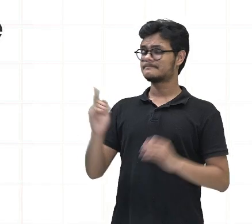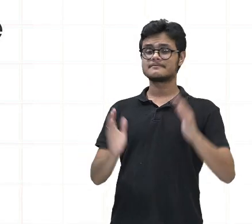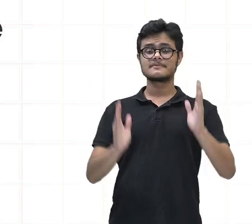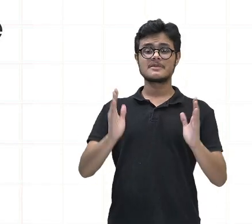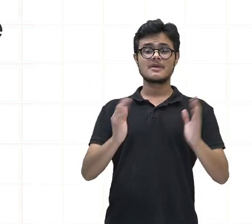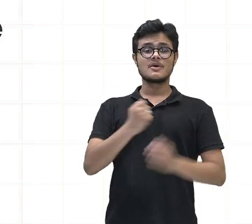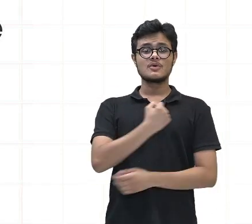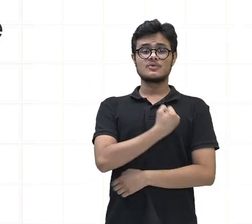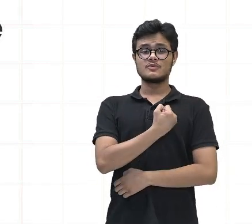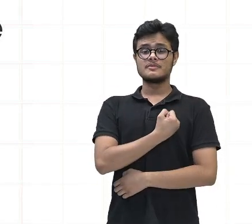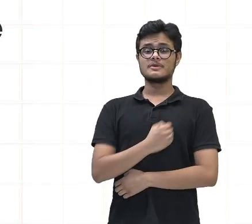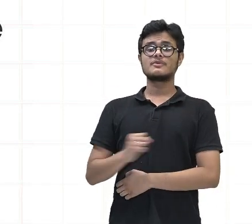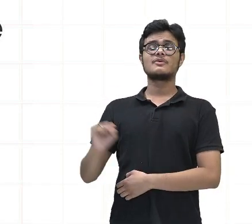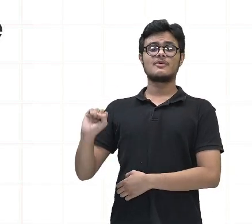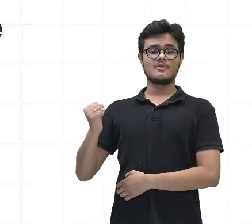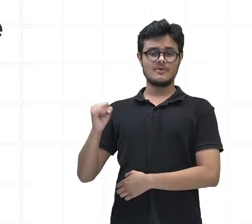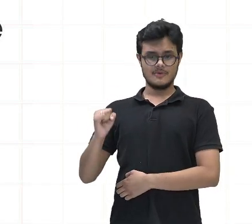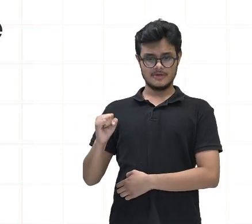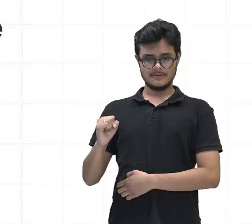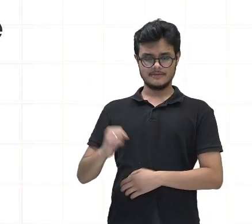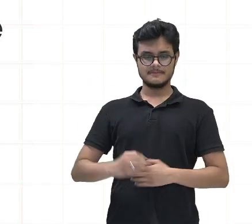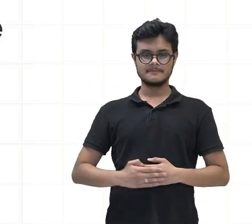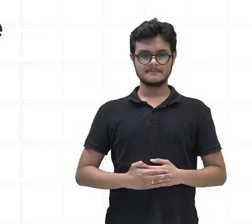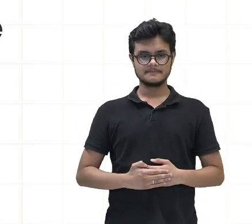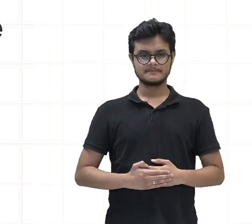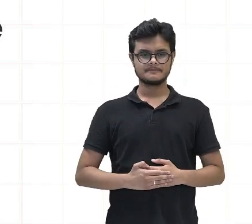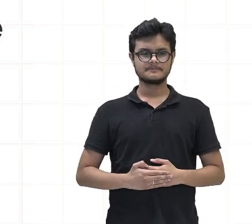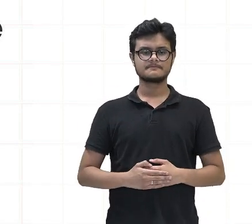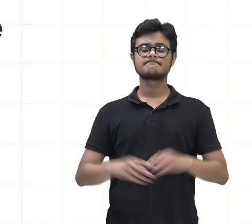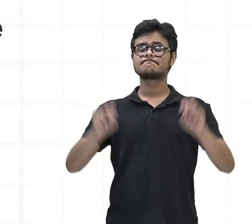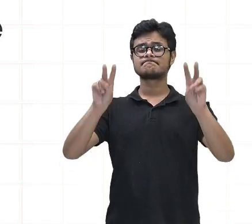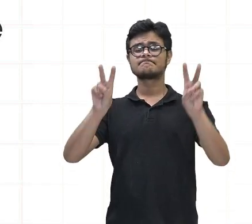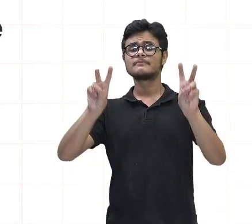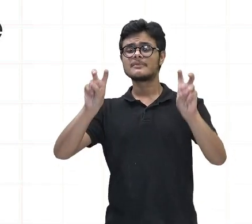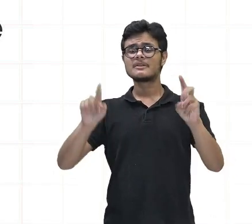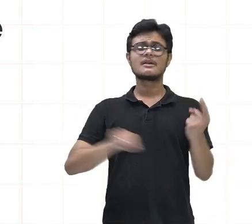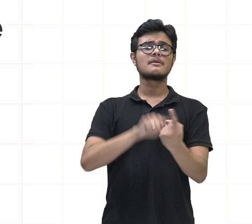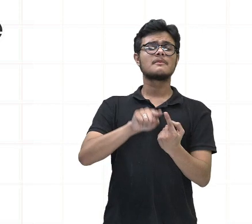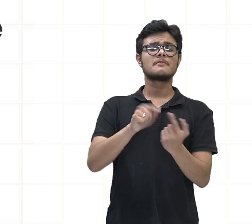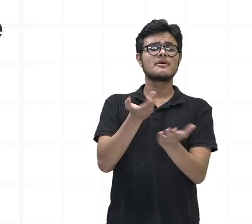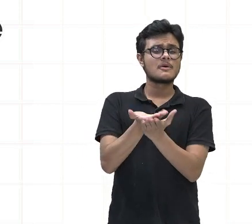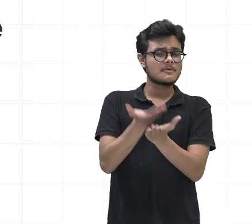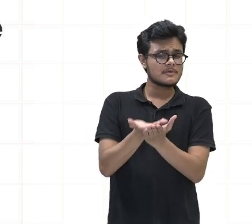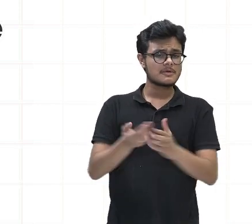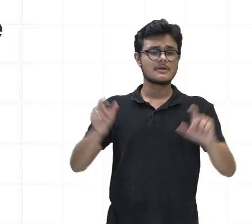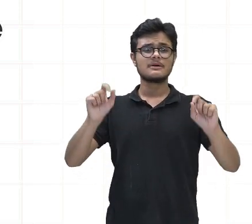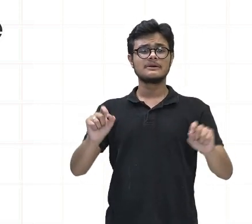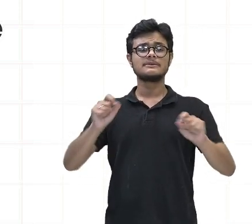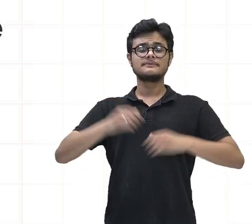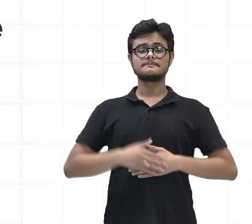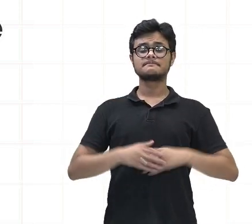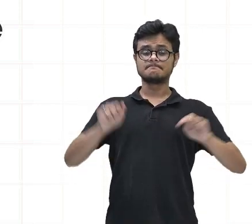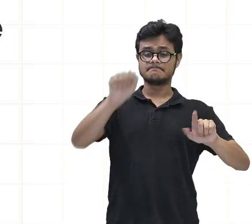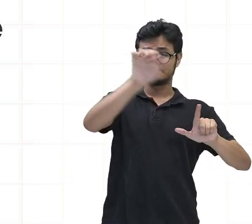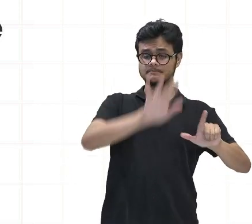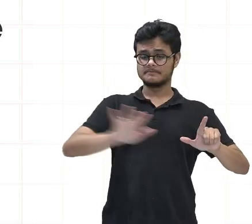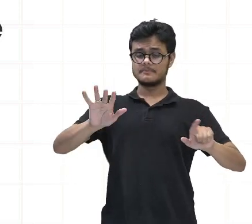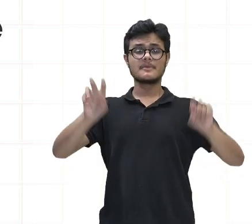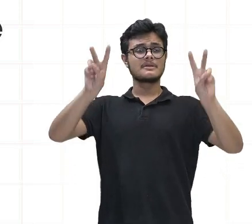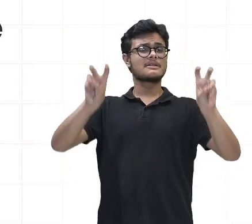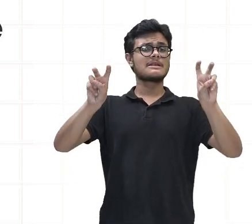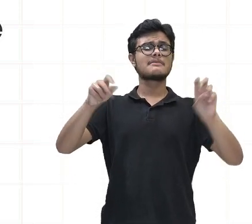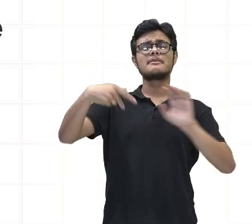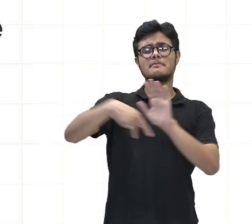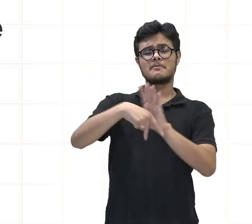nossa aula essa é a aula de número oito que tem como objeto de conhecimento mapas temáticos do